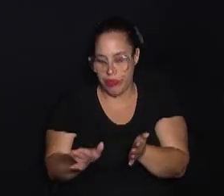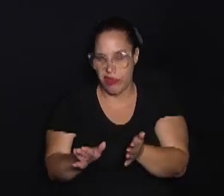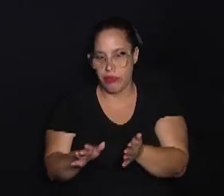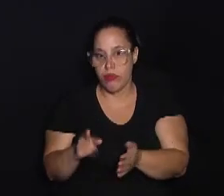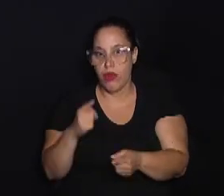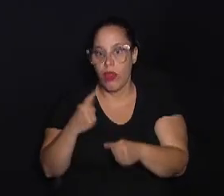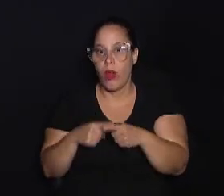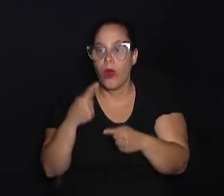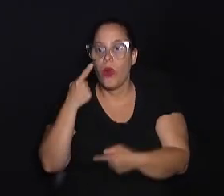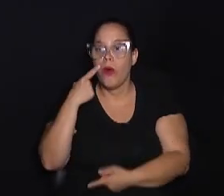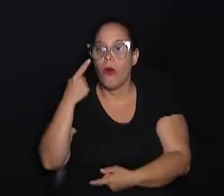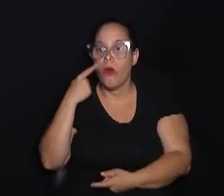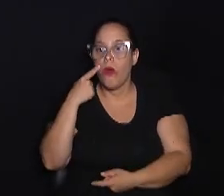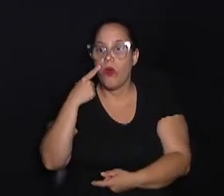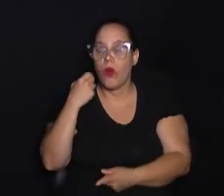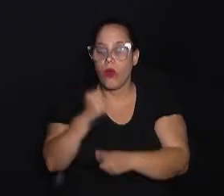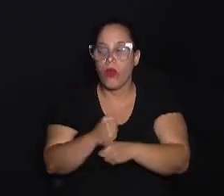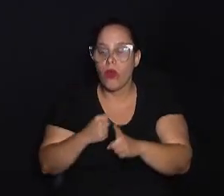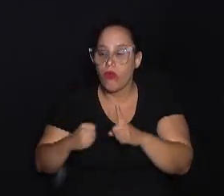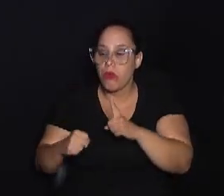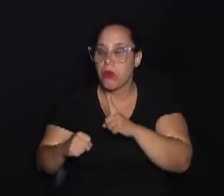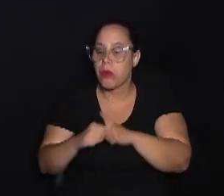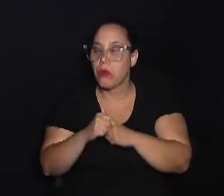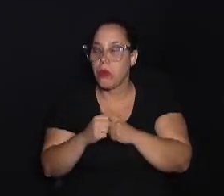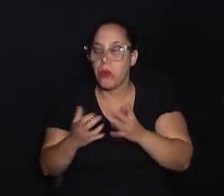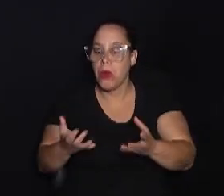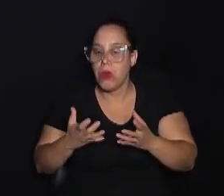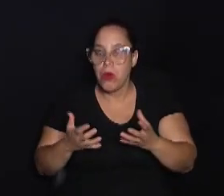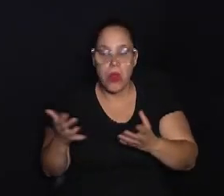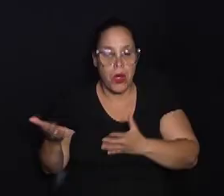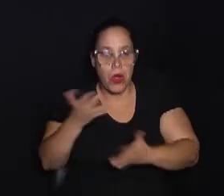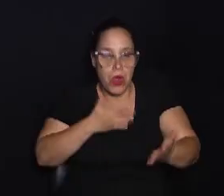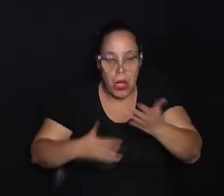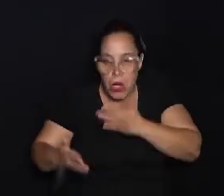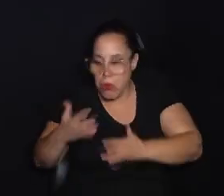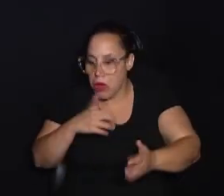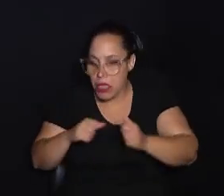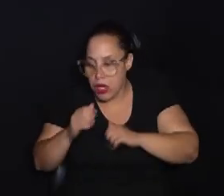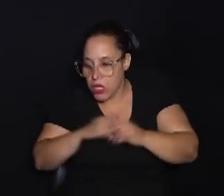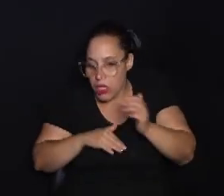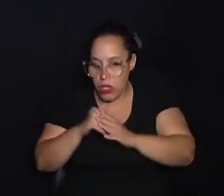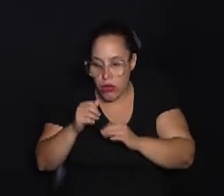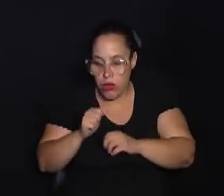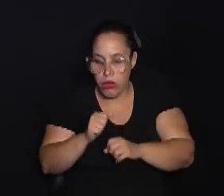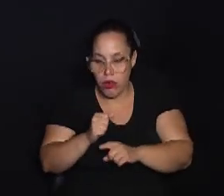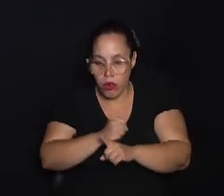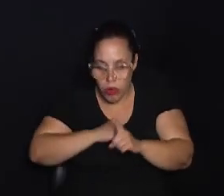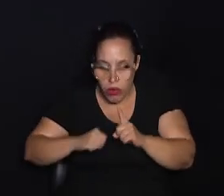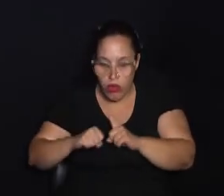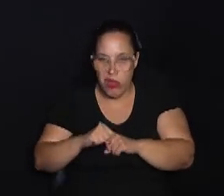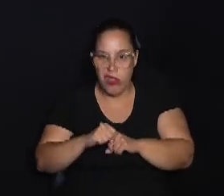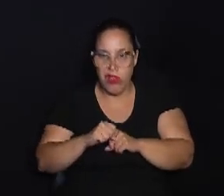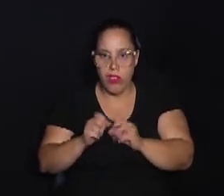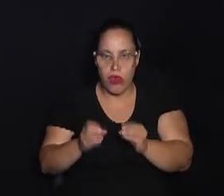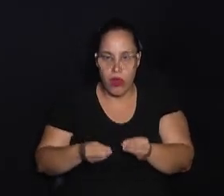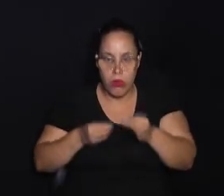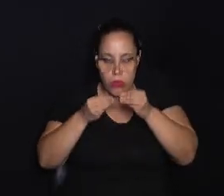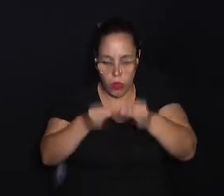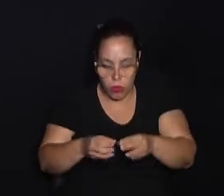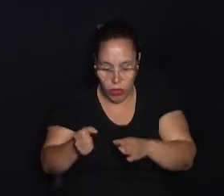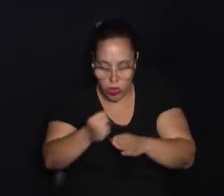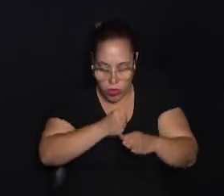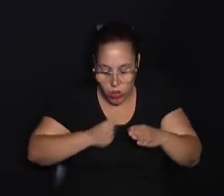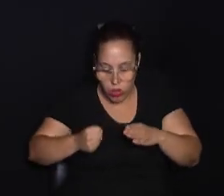vê muita gente sendo solidária, muita gente querendo participar de alguma ação solidária. Então veja, montar uma cozinha, o